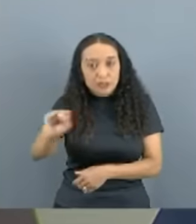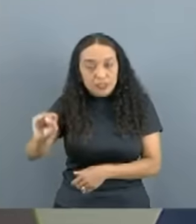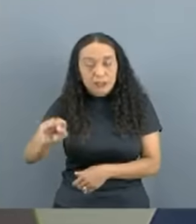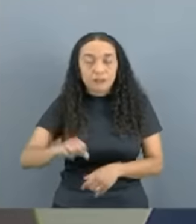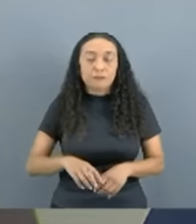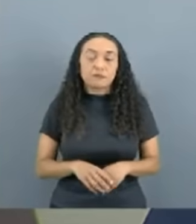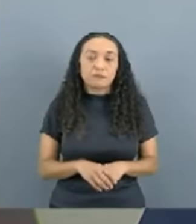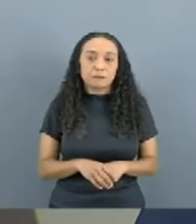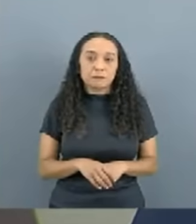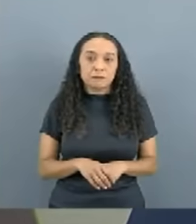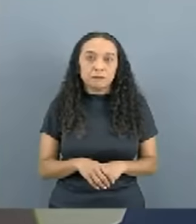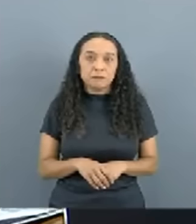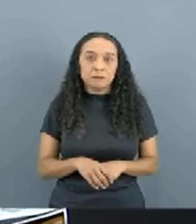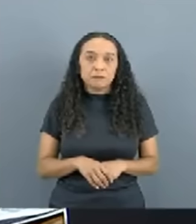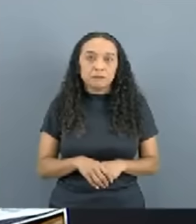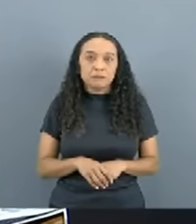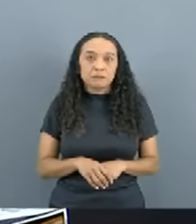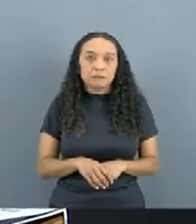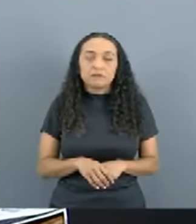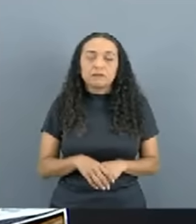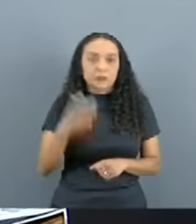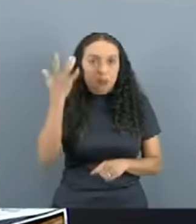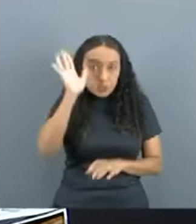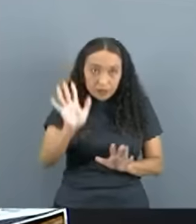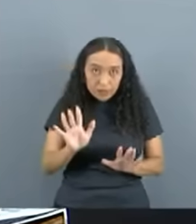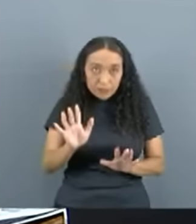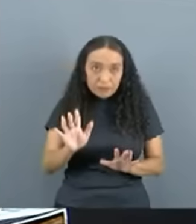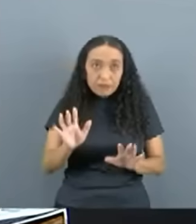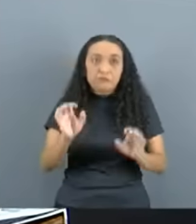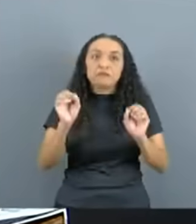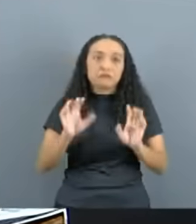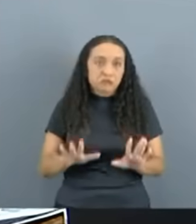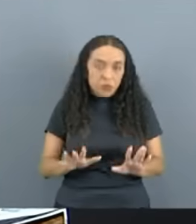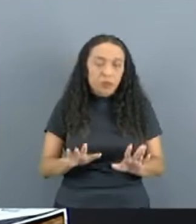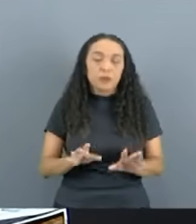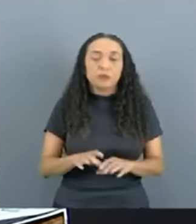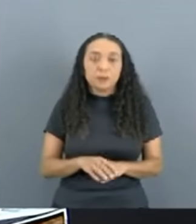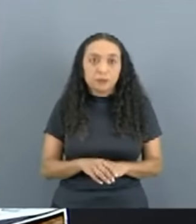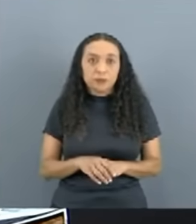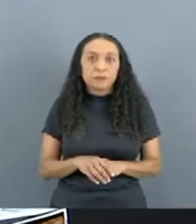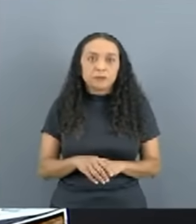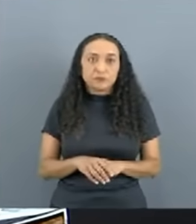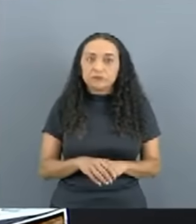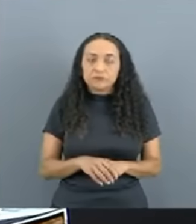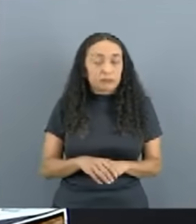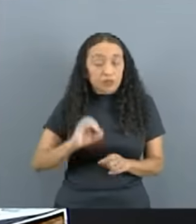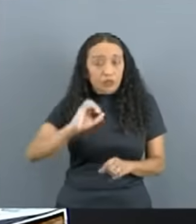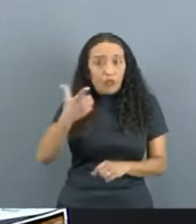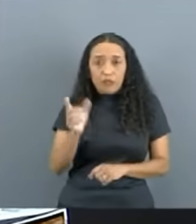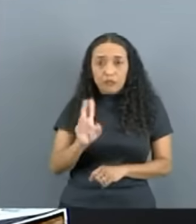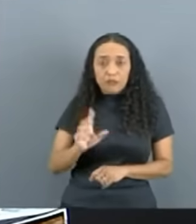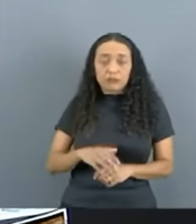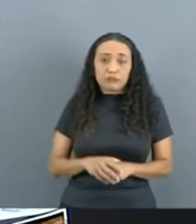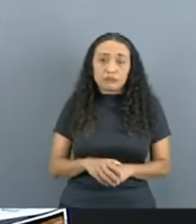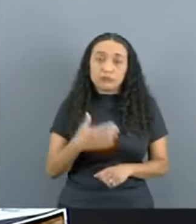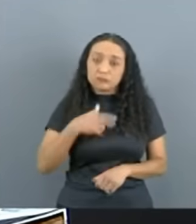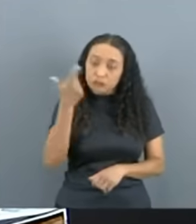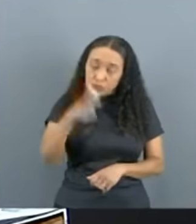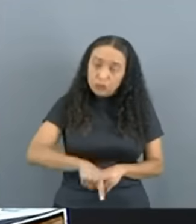INSS. Não sabia. Não tinha conhecimento. Claro que não, estou reafirmando